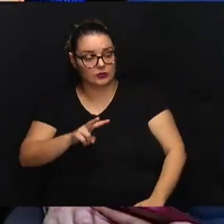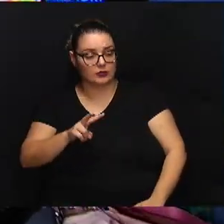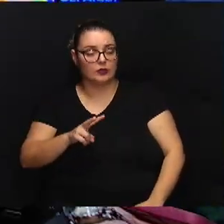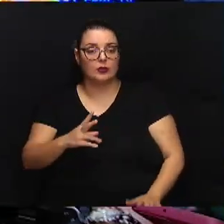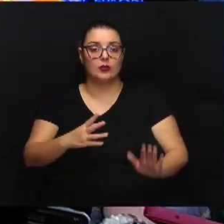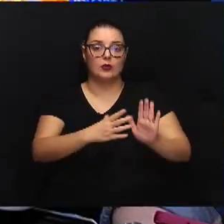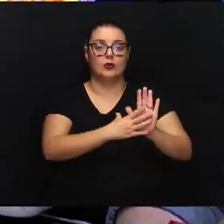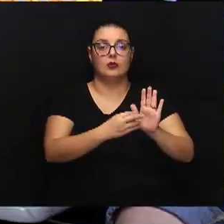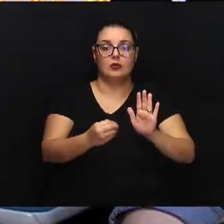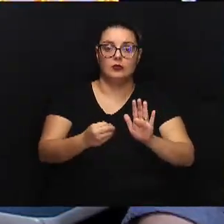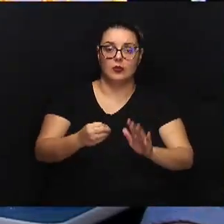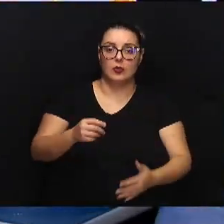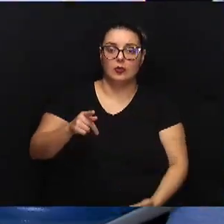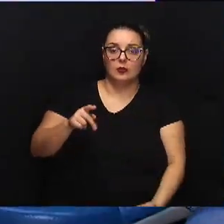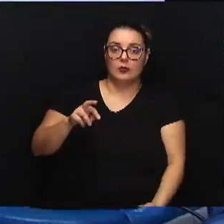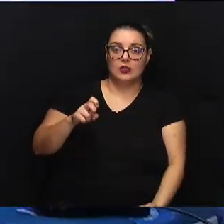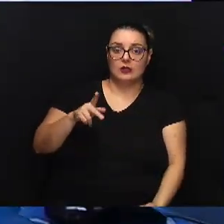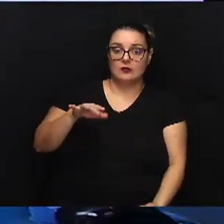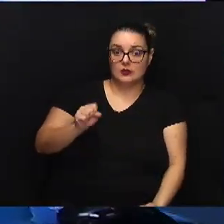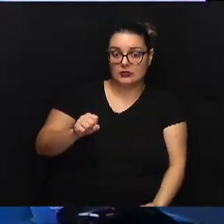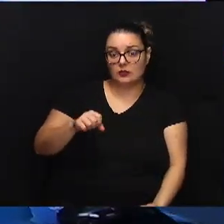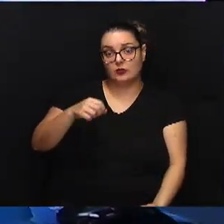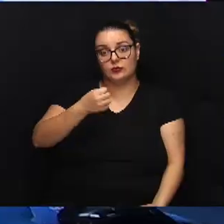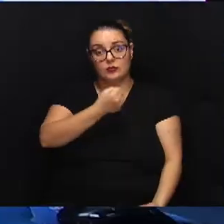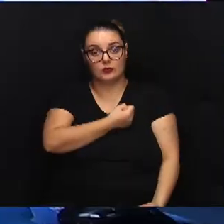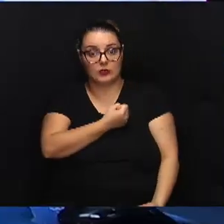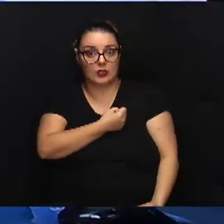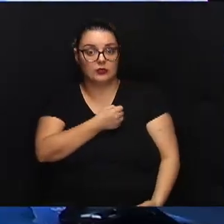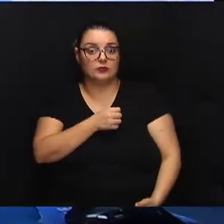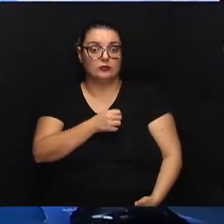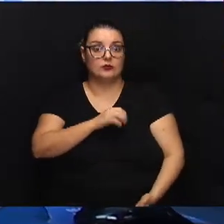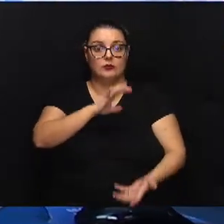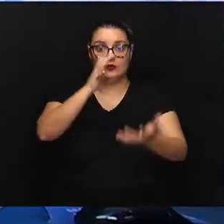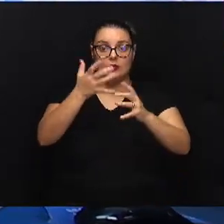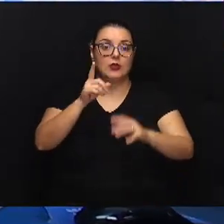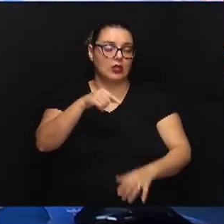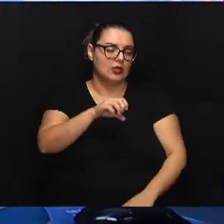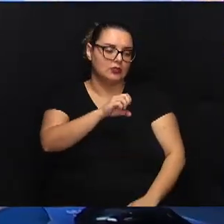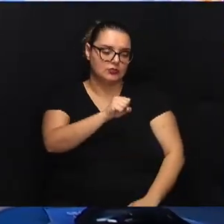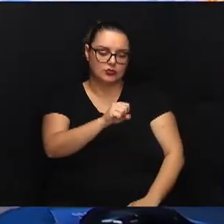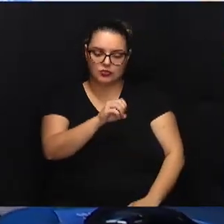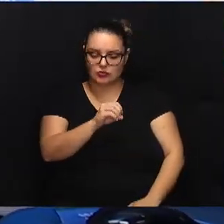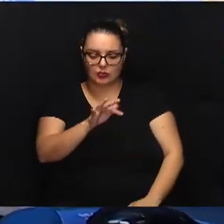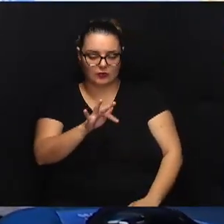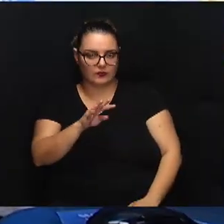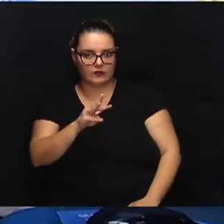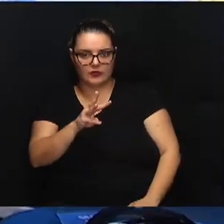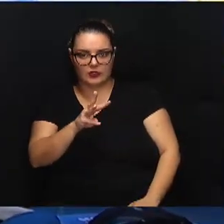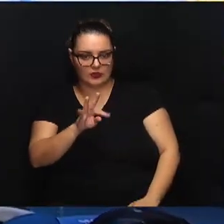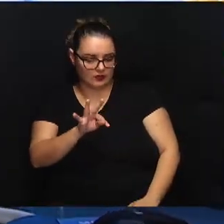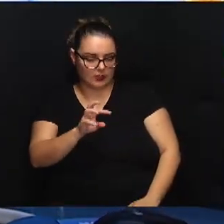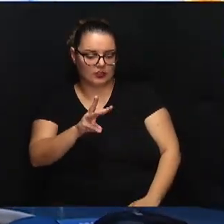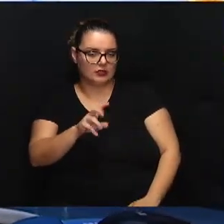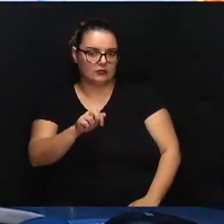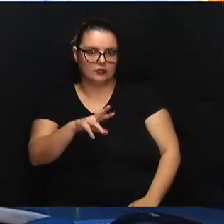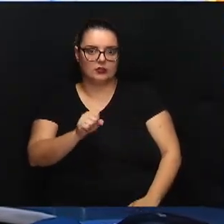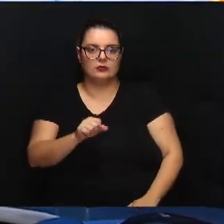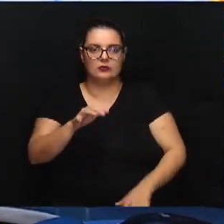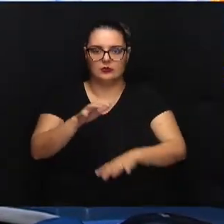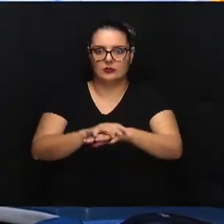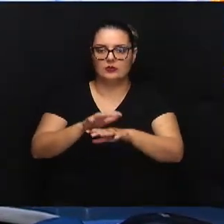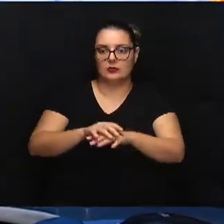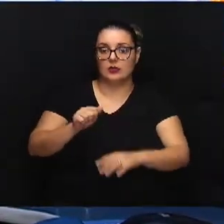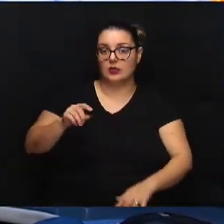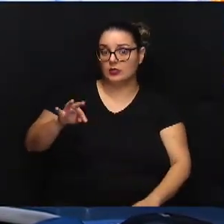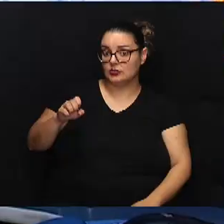de previsão numérica do tempo, que são nada mais nada menos do que softwares que resolvem as equações que governam a